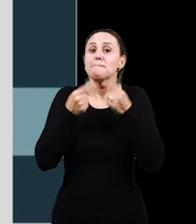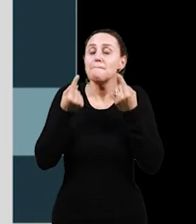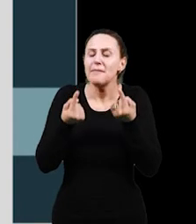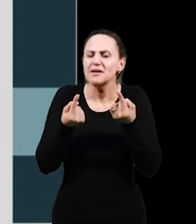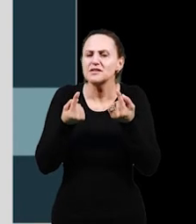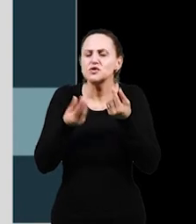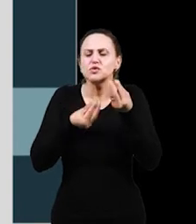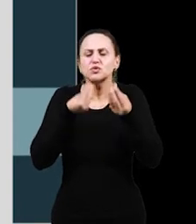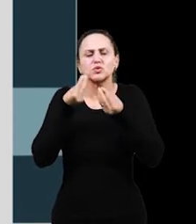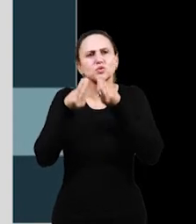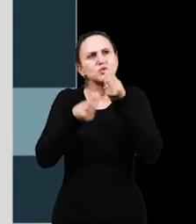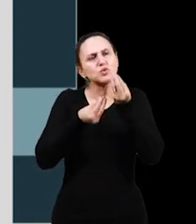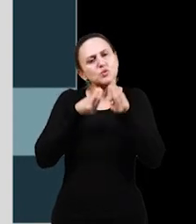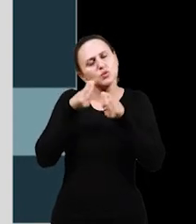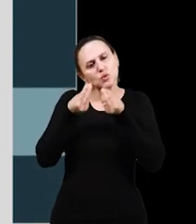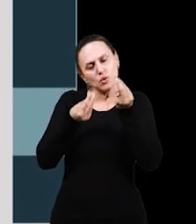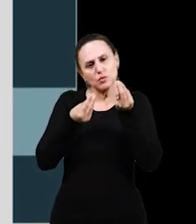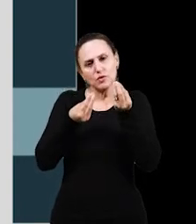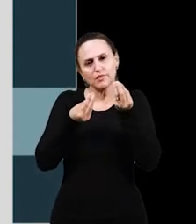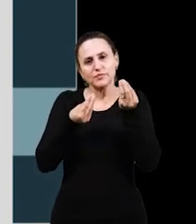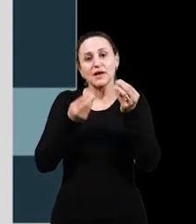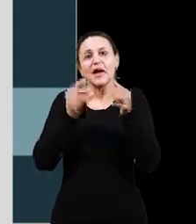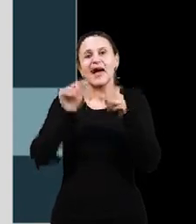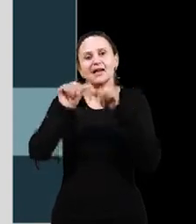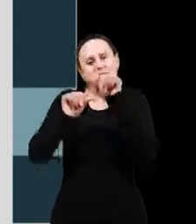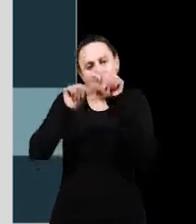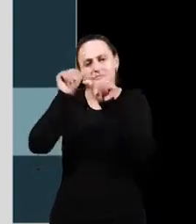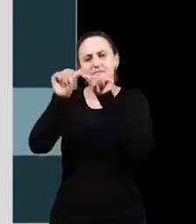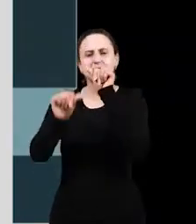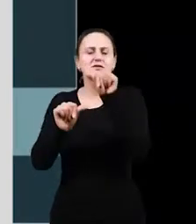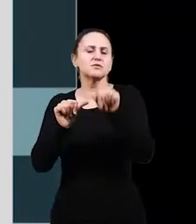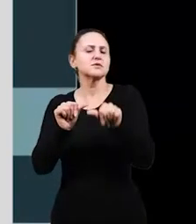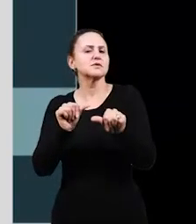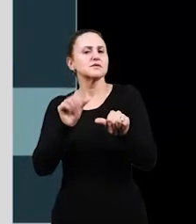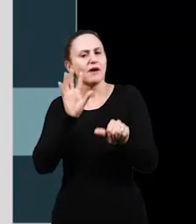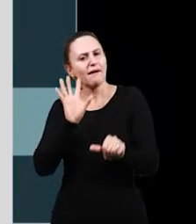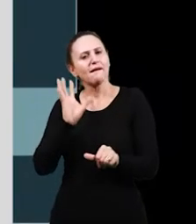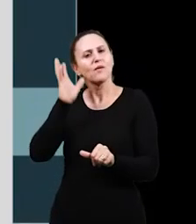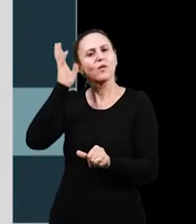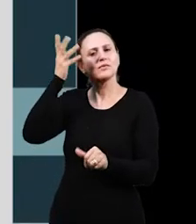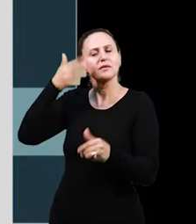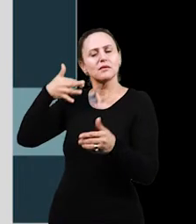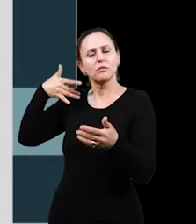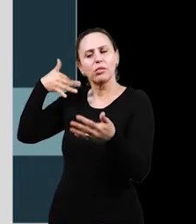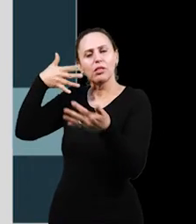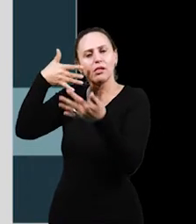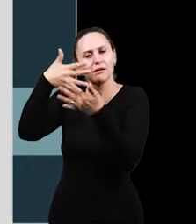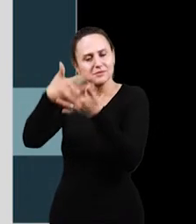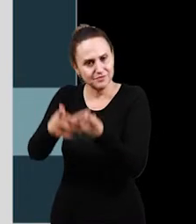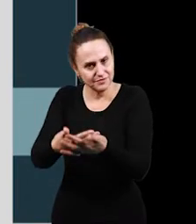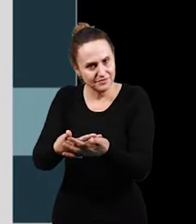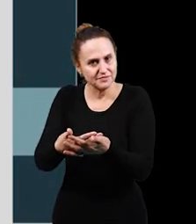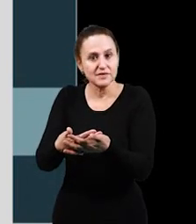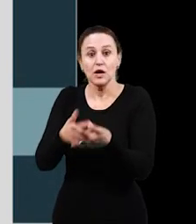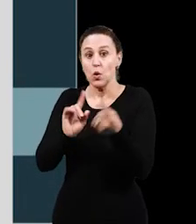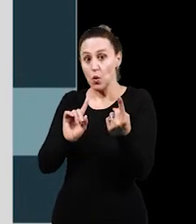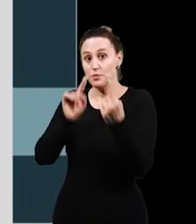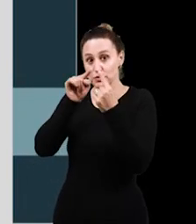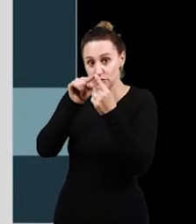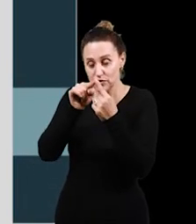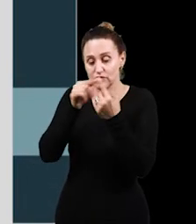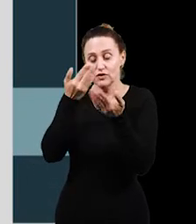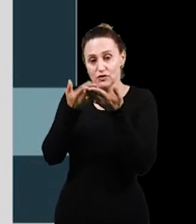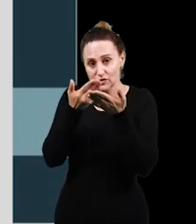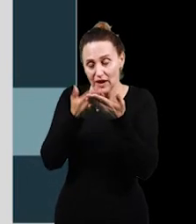todas as línguas naturais mas as transformações que nelas ocorrem no tempo o objetivo era estudar a mudança